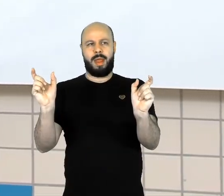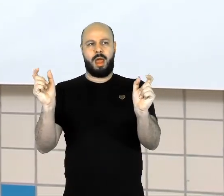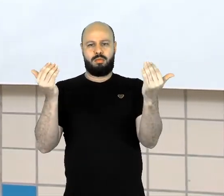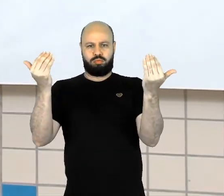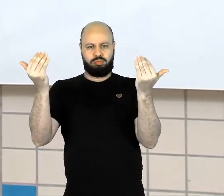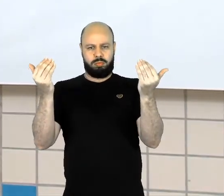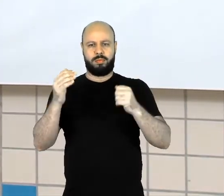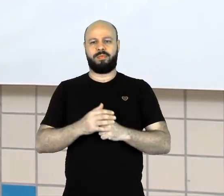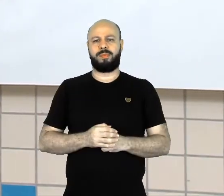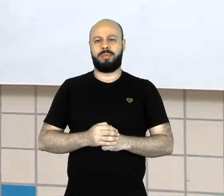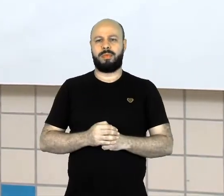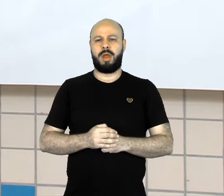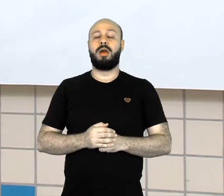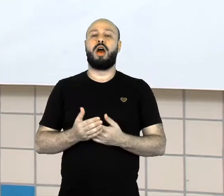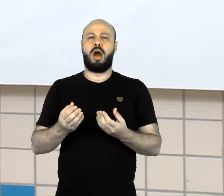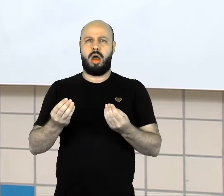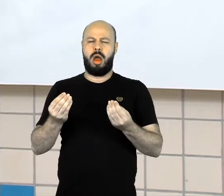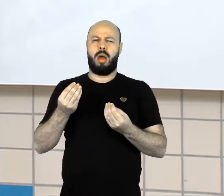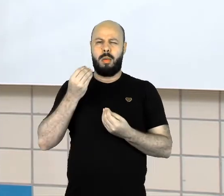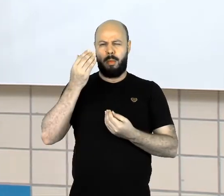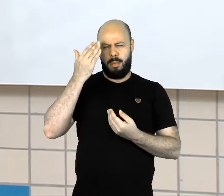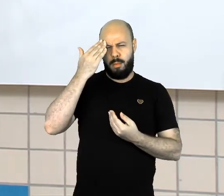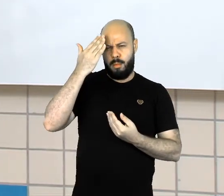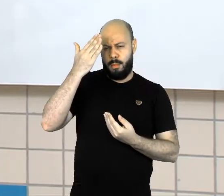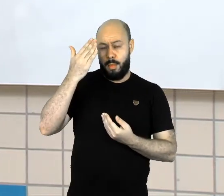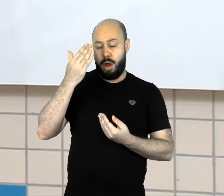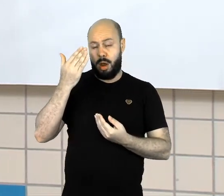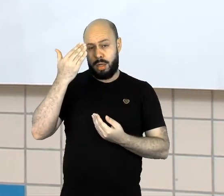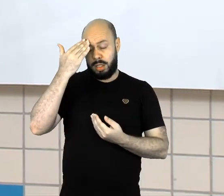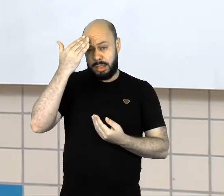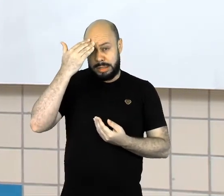que você coloque um número embaixo do outro. Por exemplo, aqui, ó,